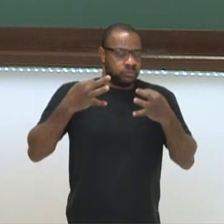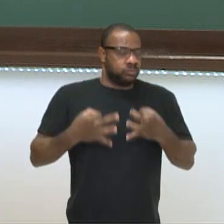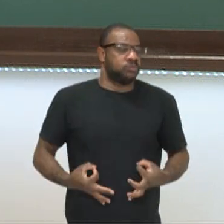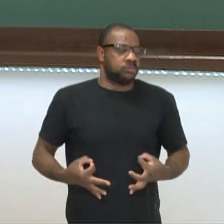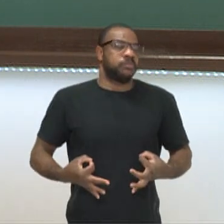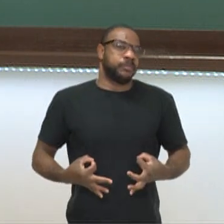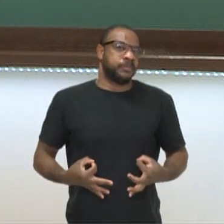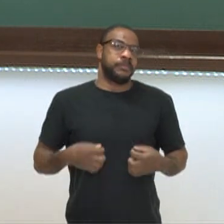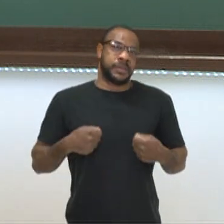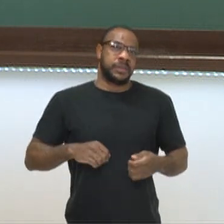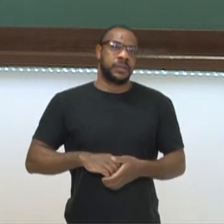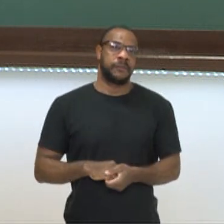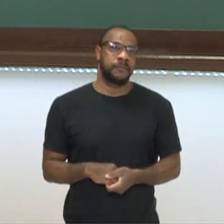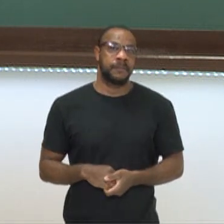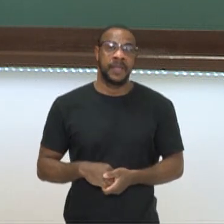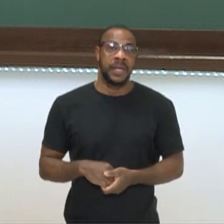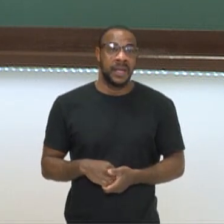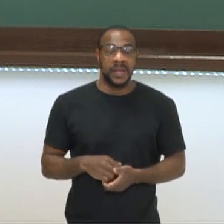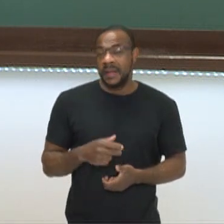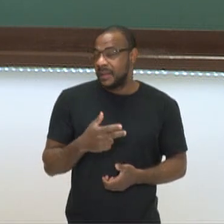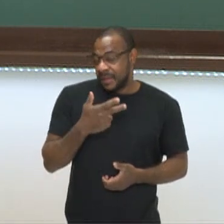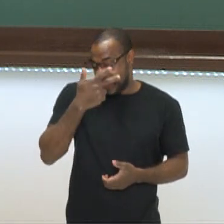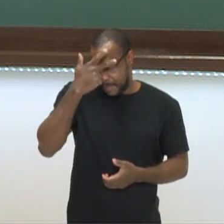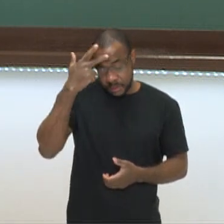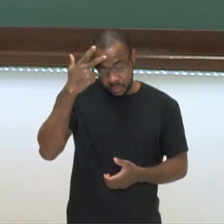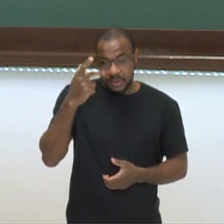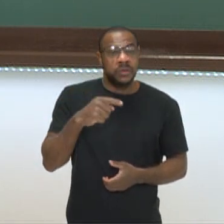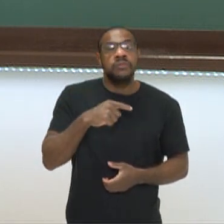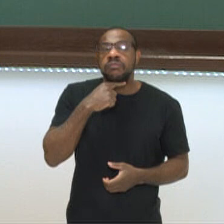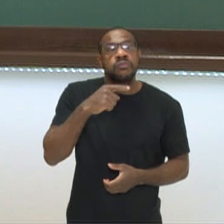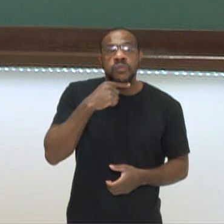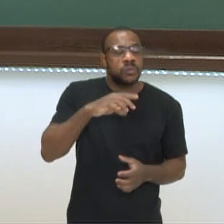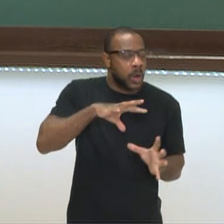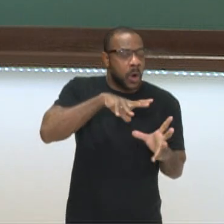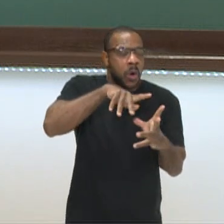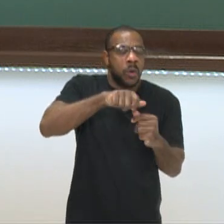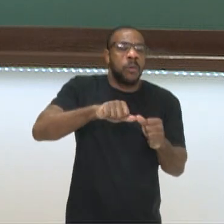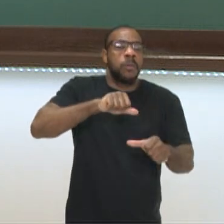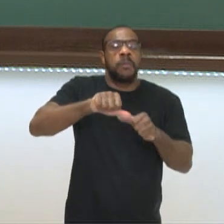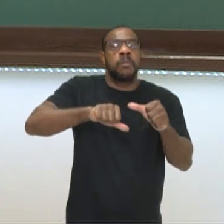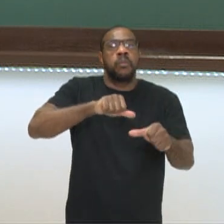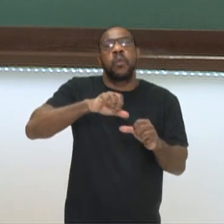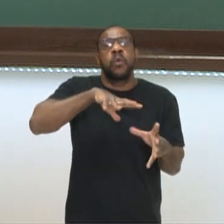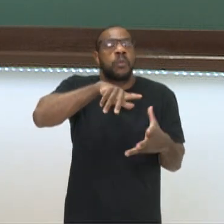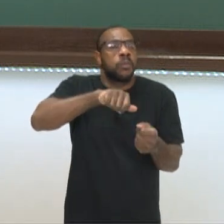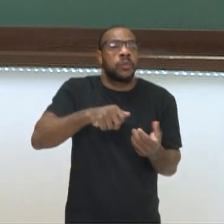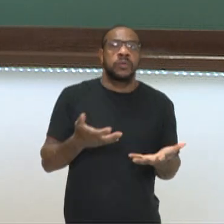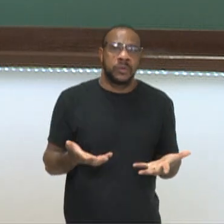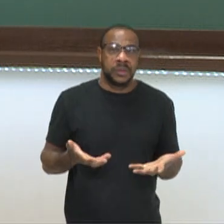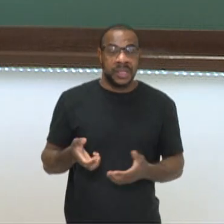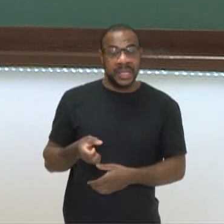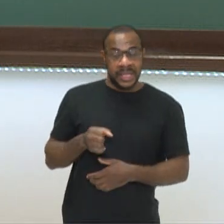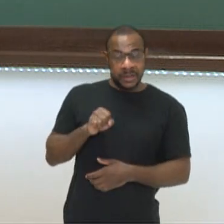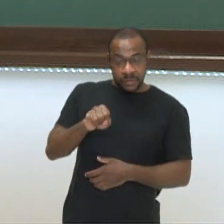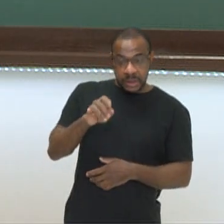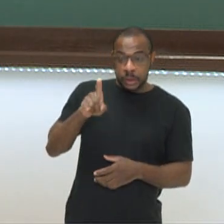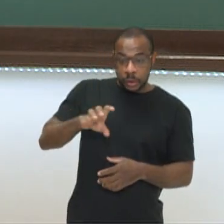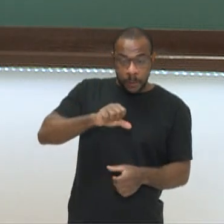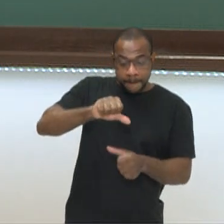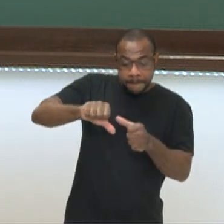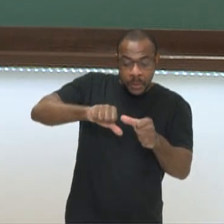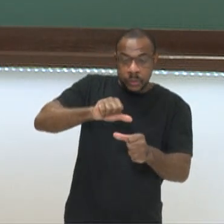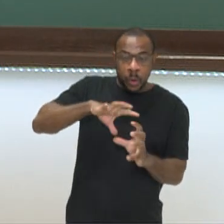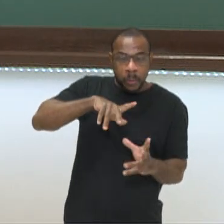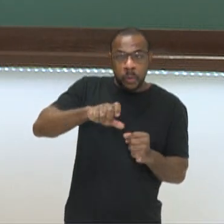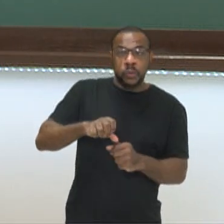ninguém consegue mudar o mundo. Por outro lado, você muda o mundo. Quando você se torna uma pessoa melhor, você